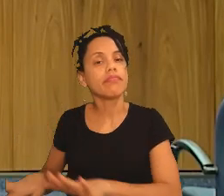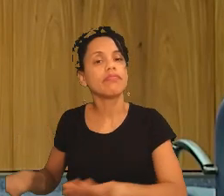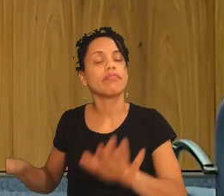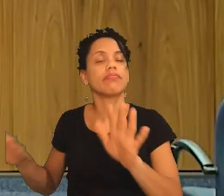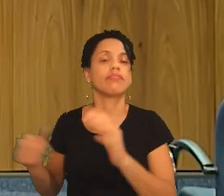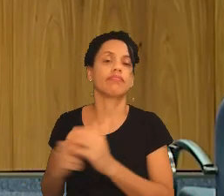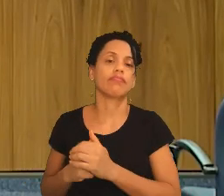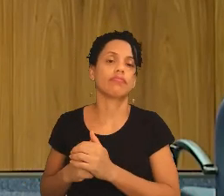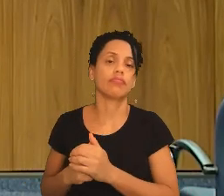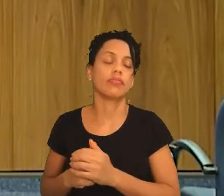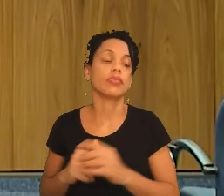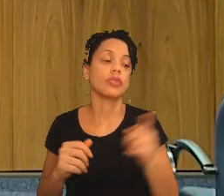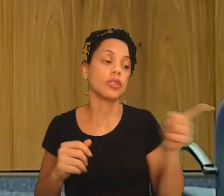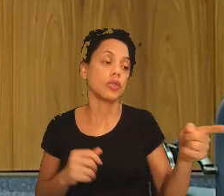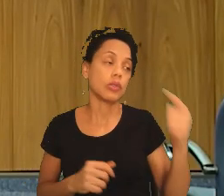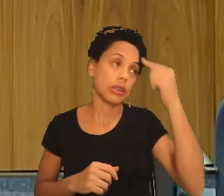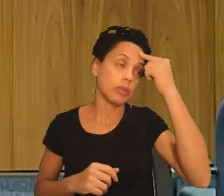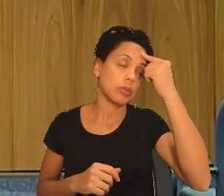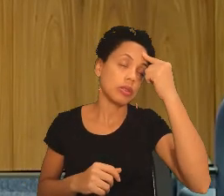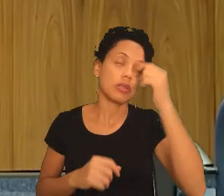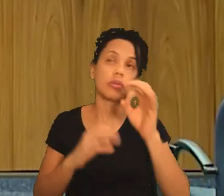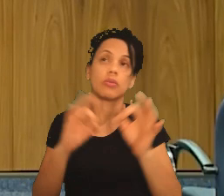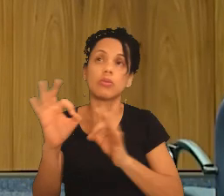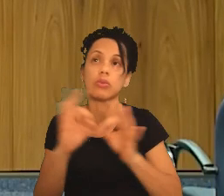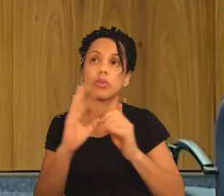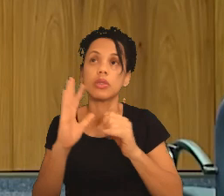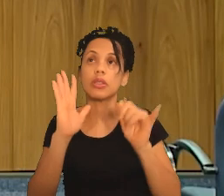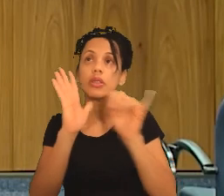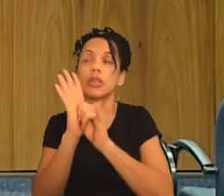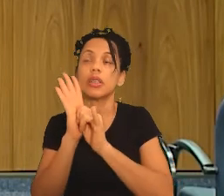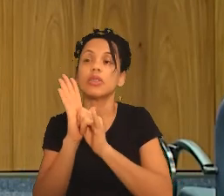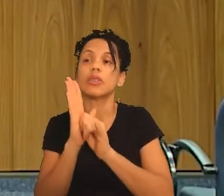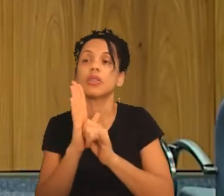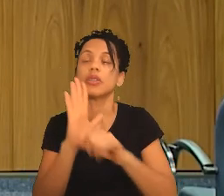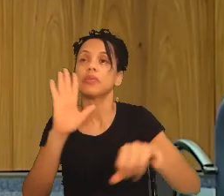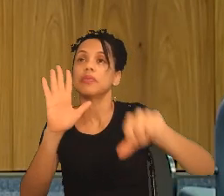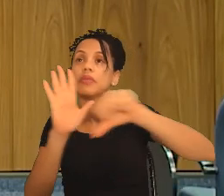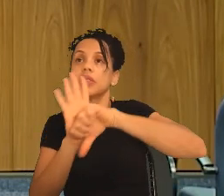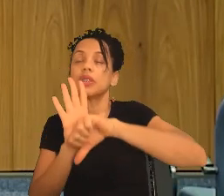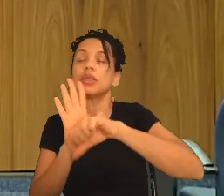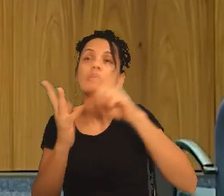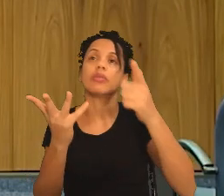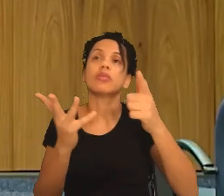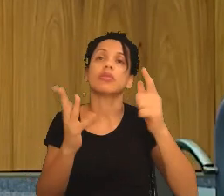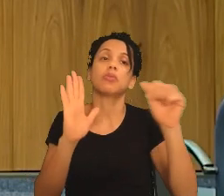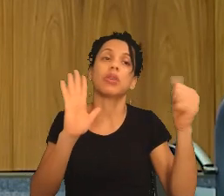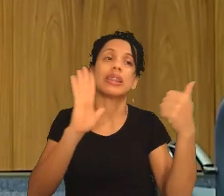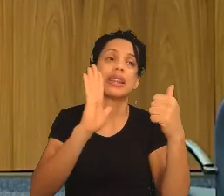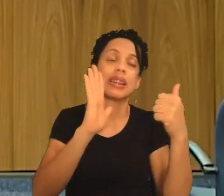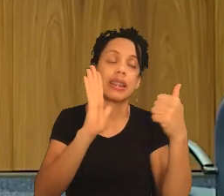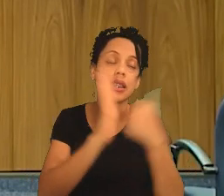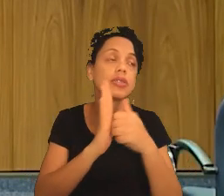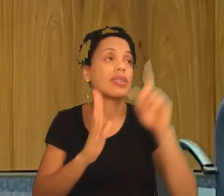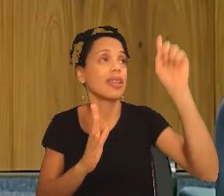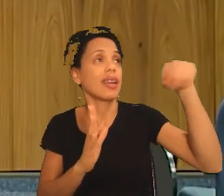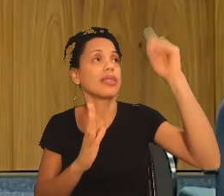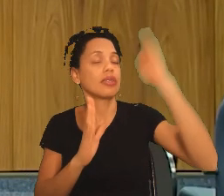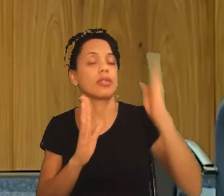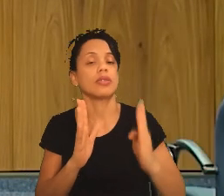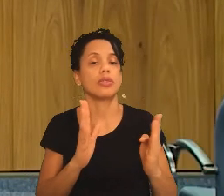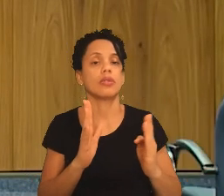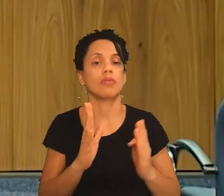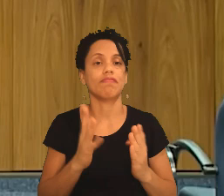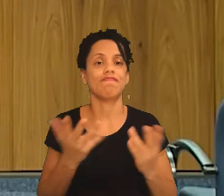devem ser combatidos, contra índios mansos, que são índios que devem ser incorporados, né, e ao